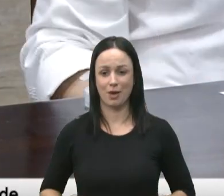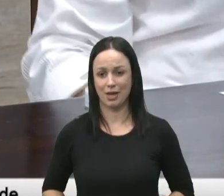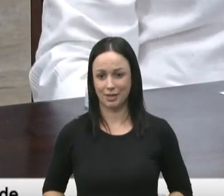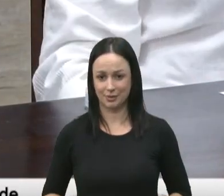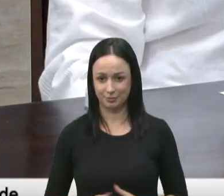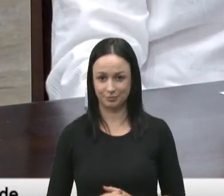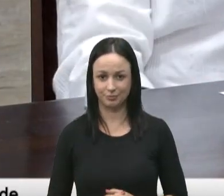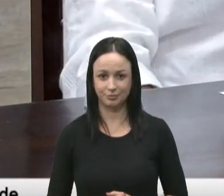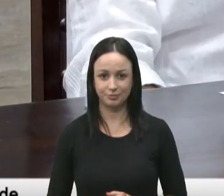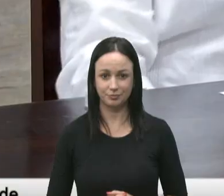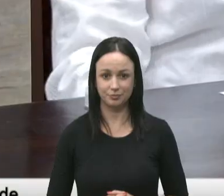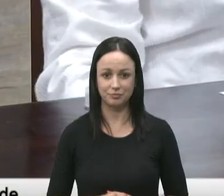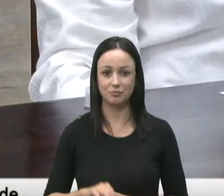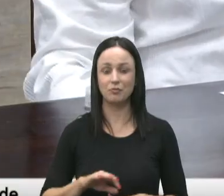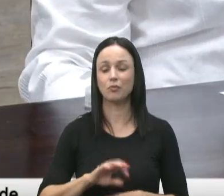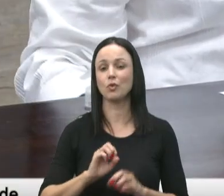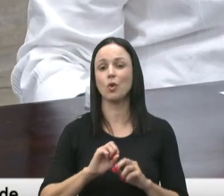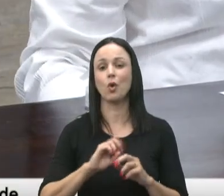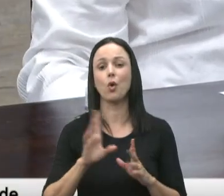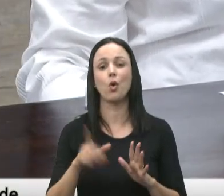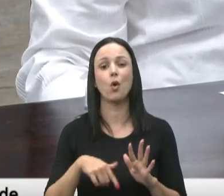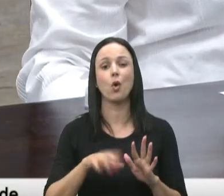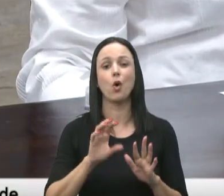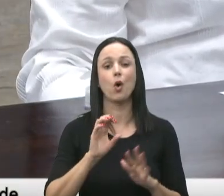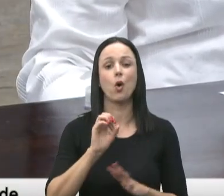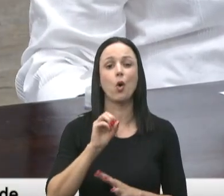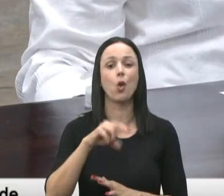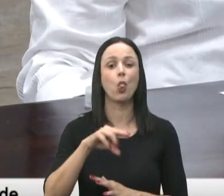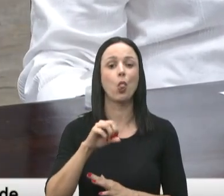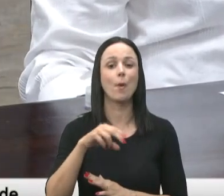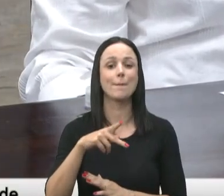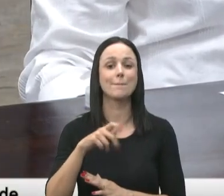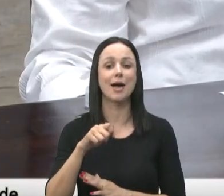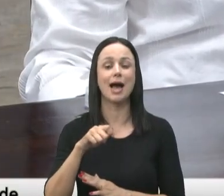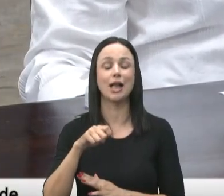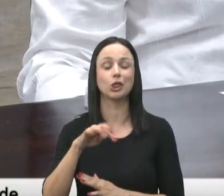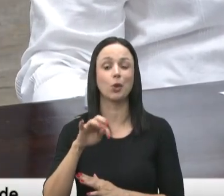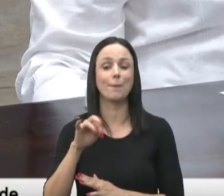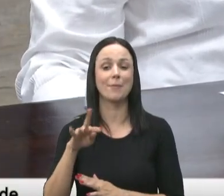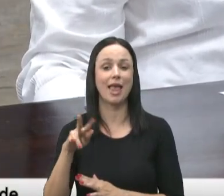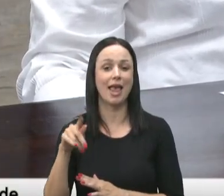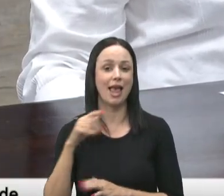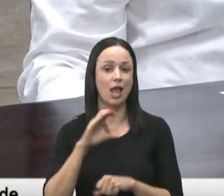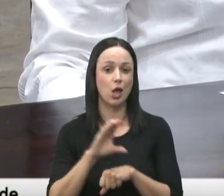Ou onomatopeia, saiu da onde? Onomatopeia.